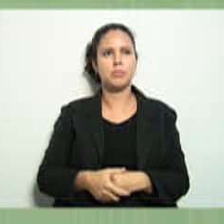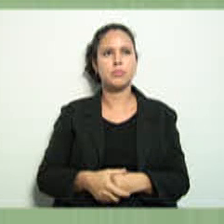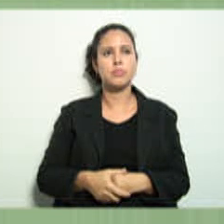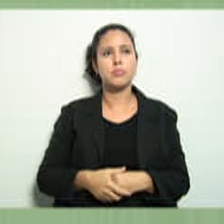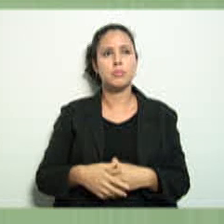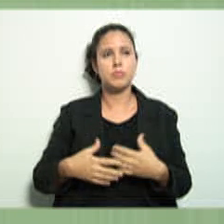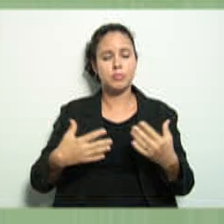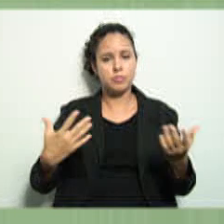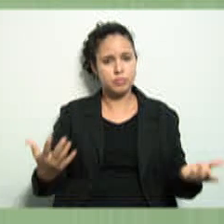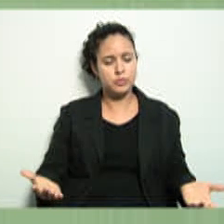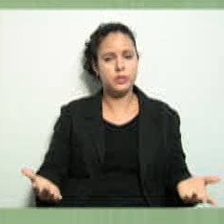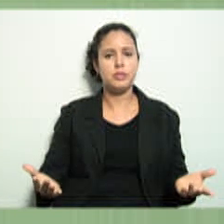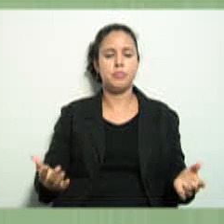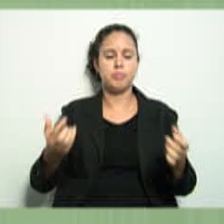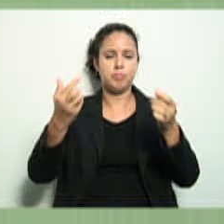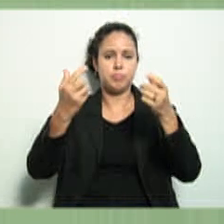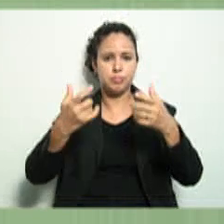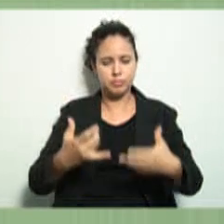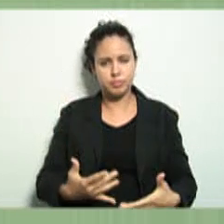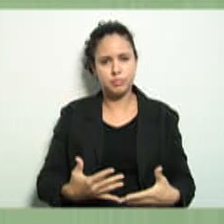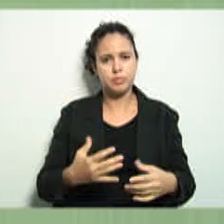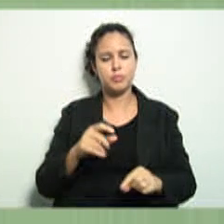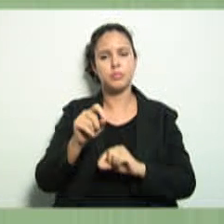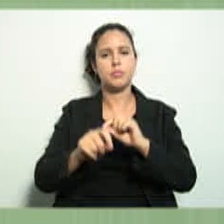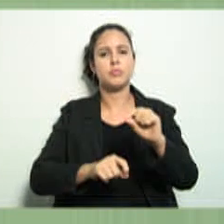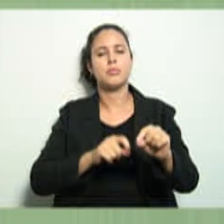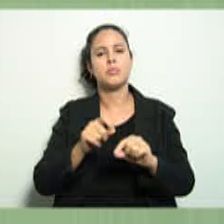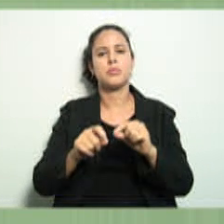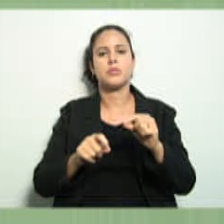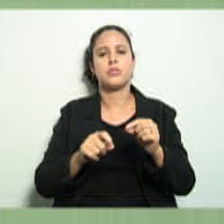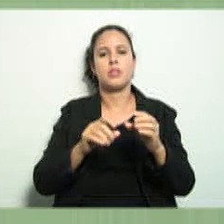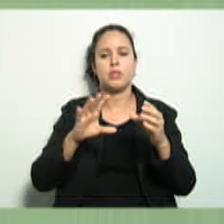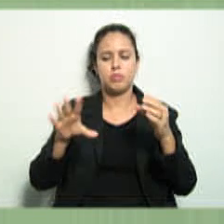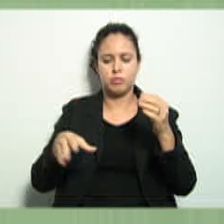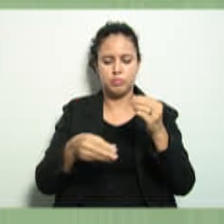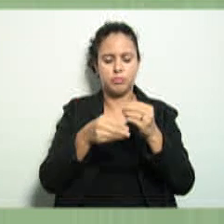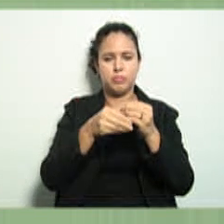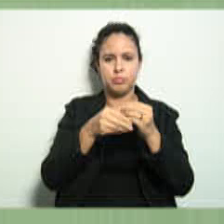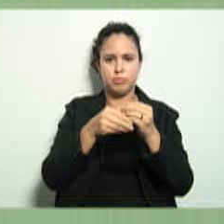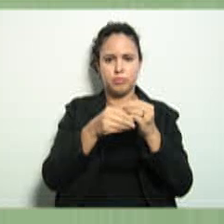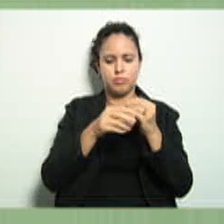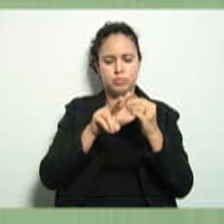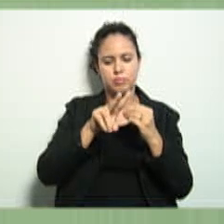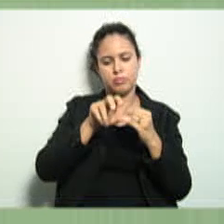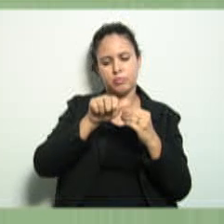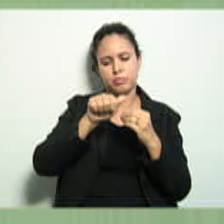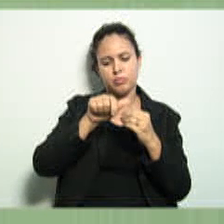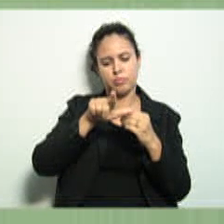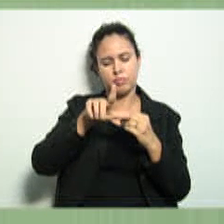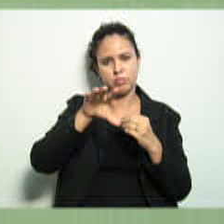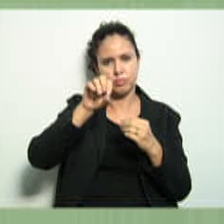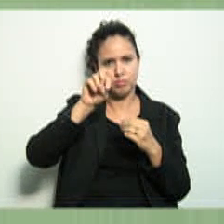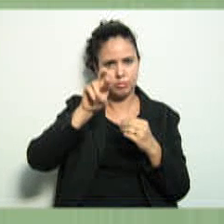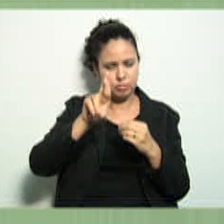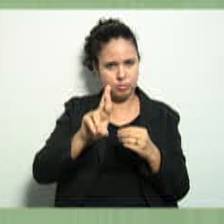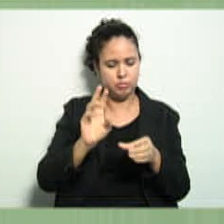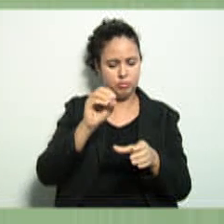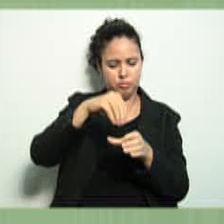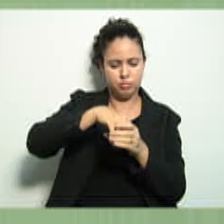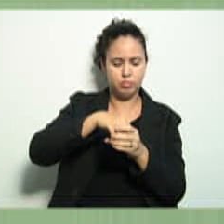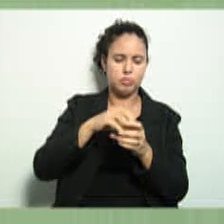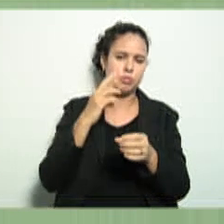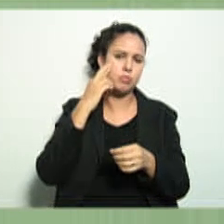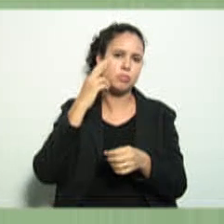De forma geral, a proporção do valor dos serviços no PIB, no Produto Interno Bruto de